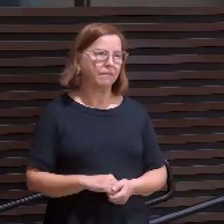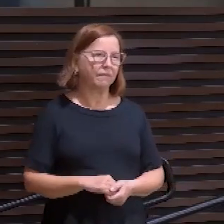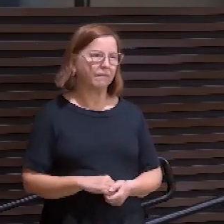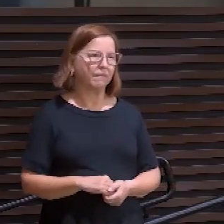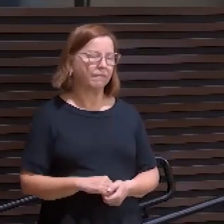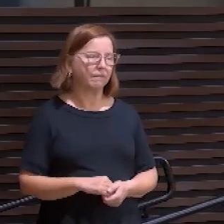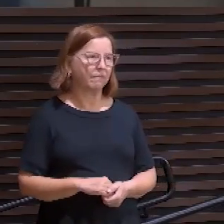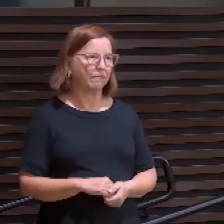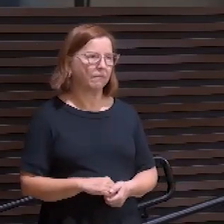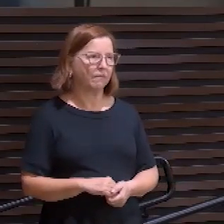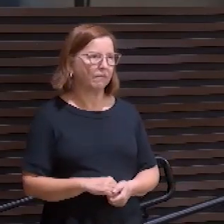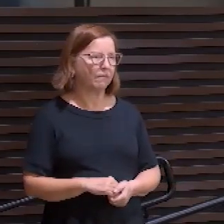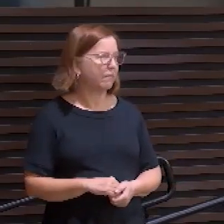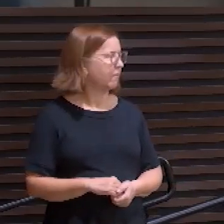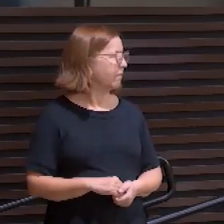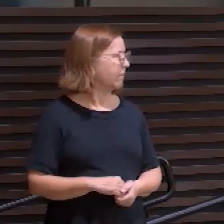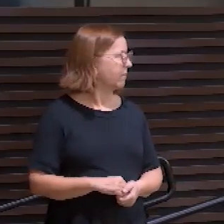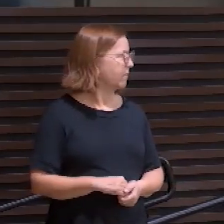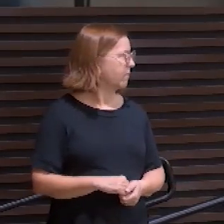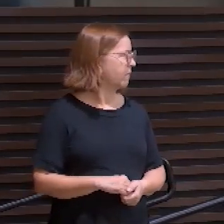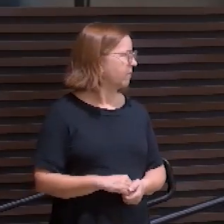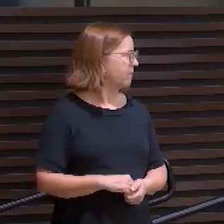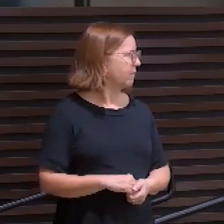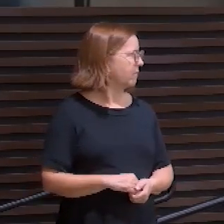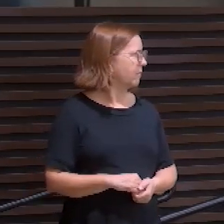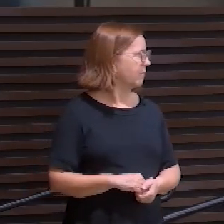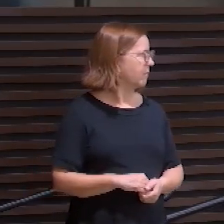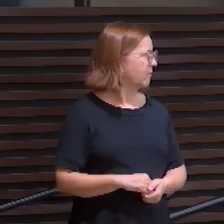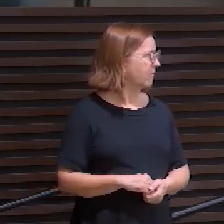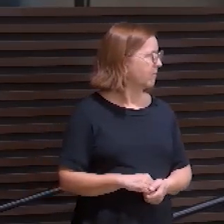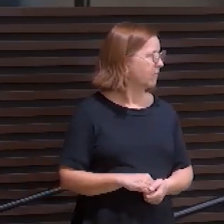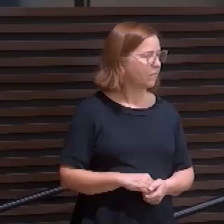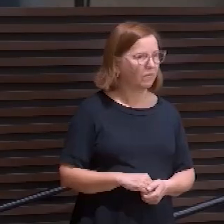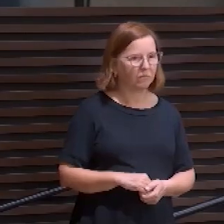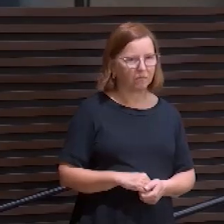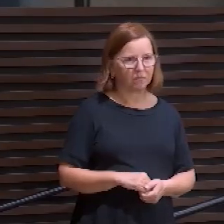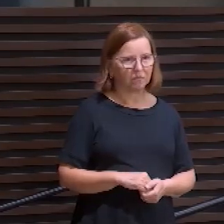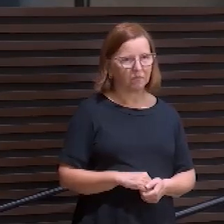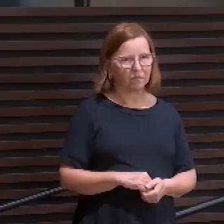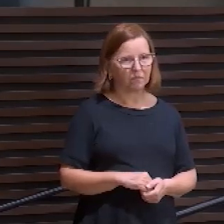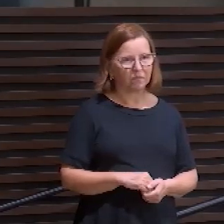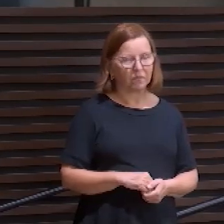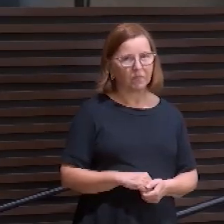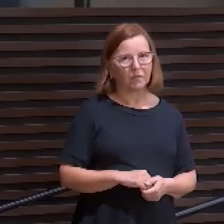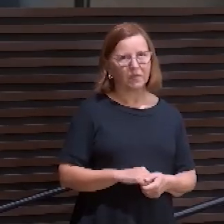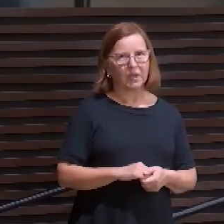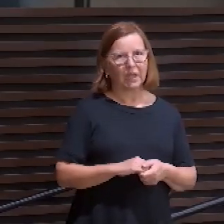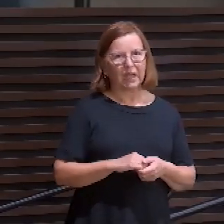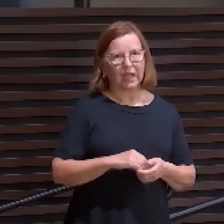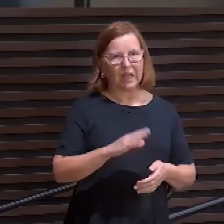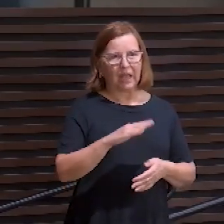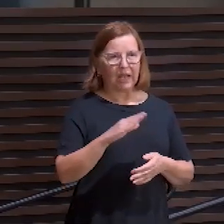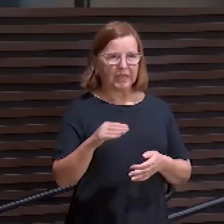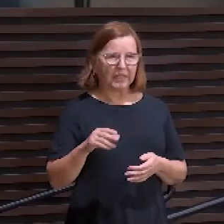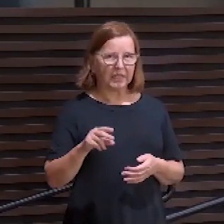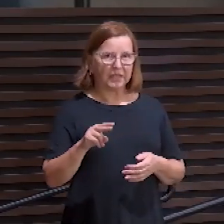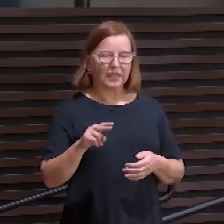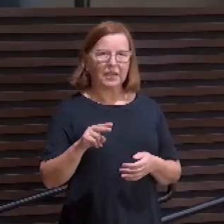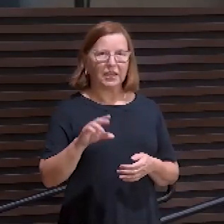No domínio físico, uma criança que nunca passa do leite para os alimentos sólidos, ela fica